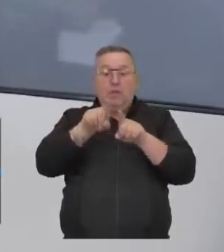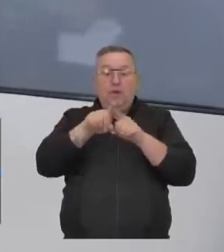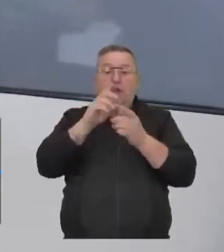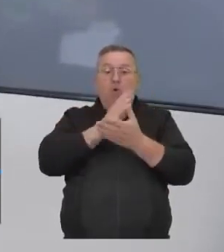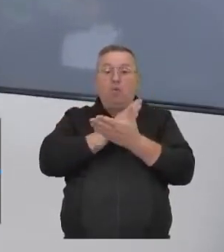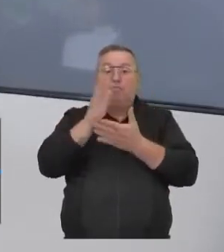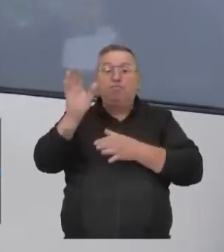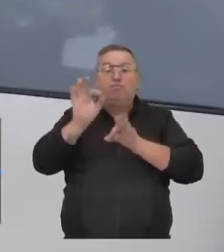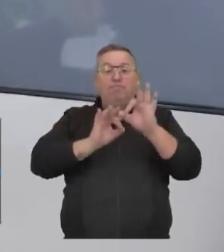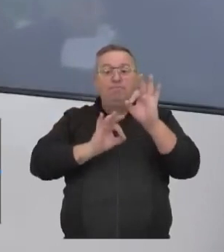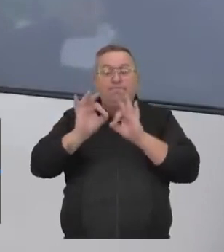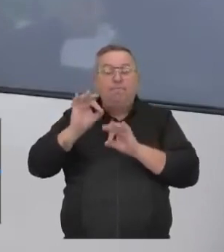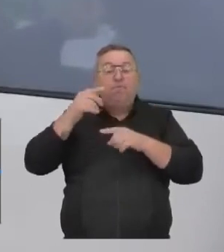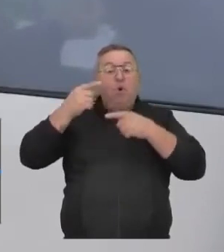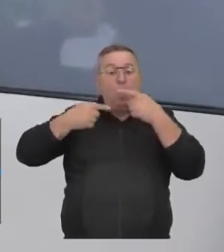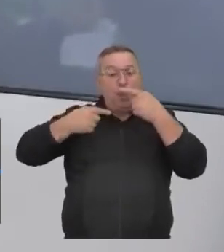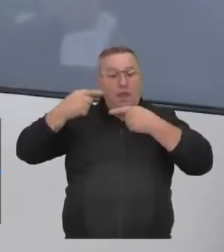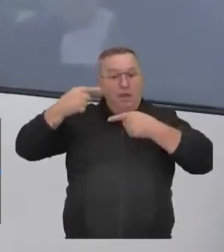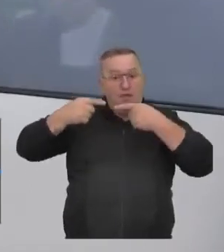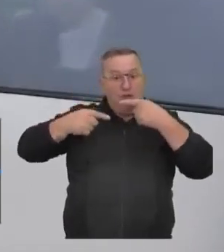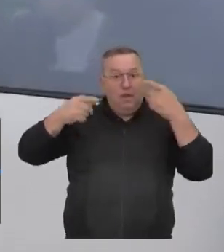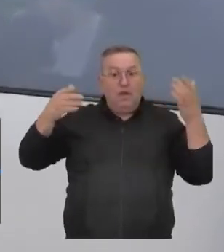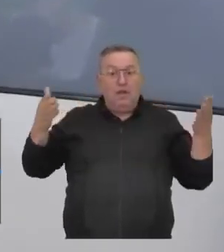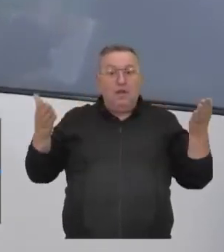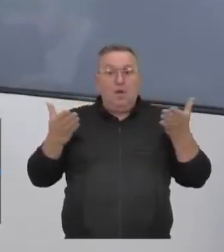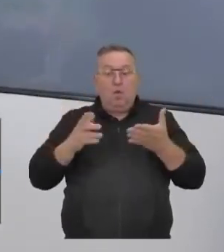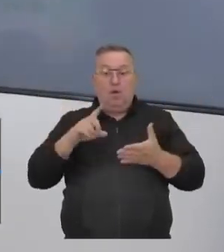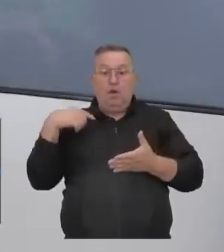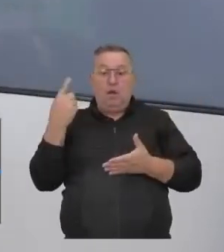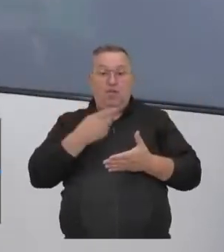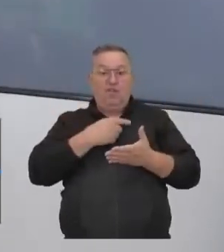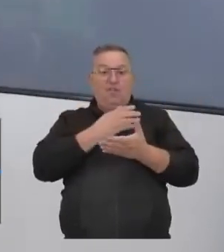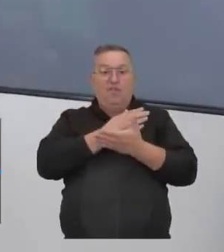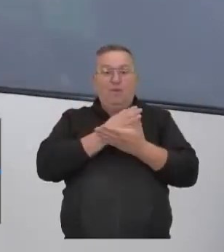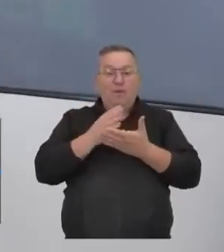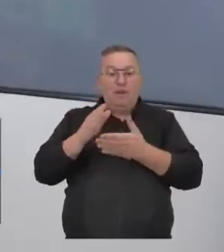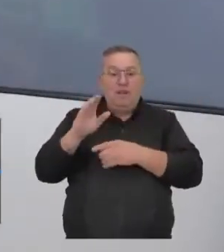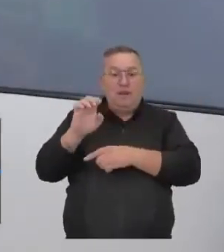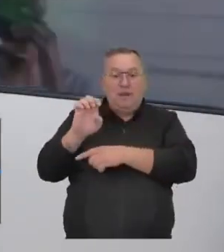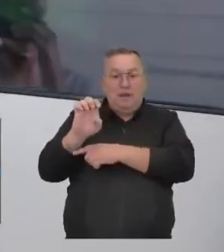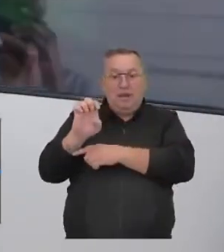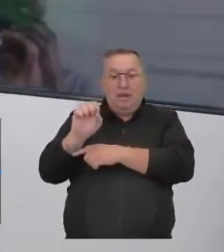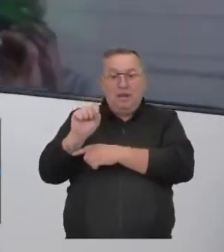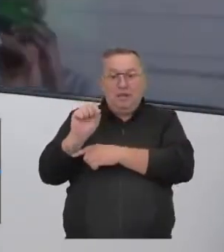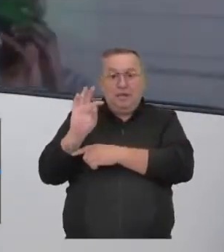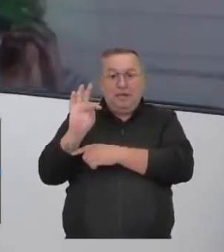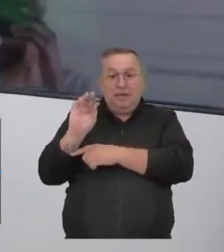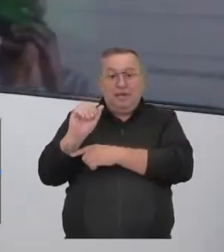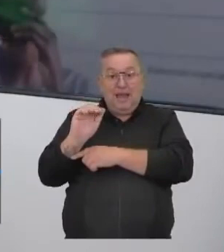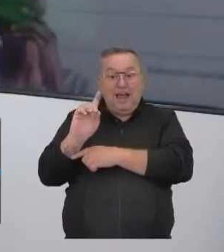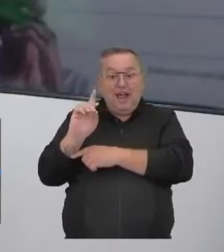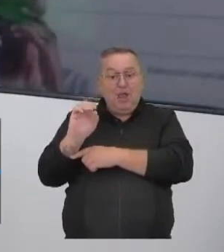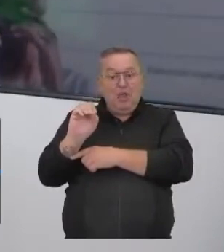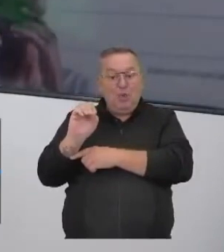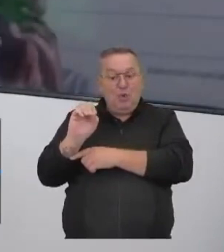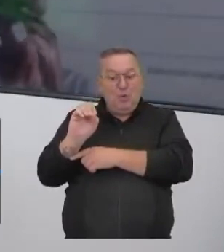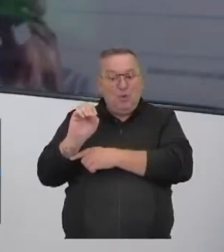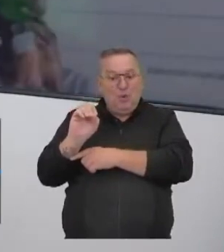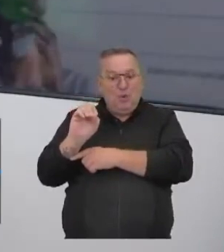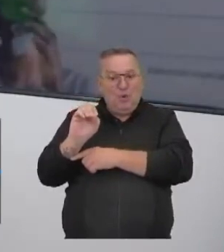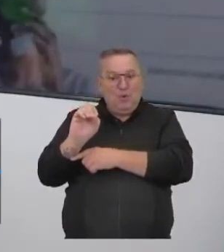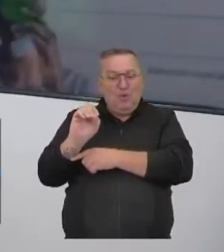organizar dessa forma política e agora a gente começa o Estado. Então, para começar a falar